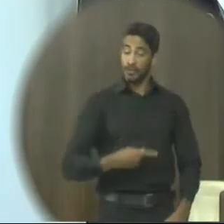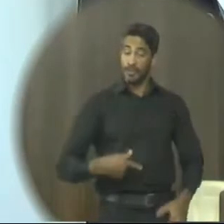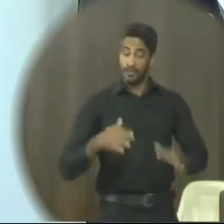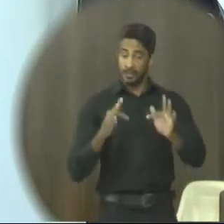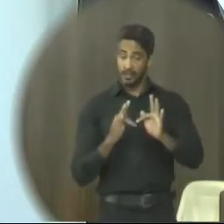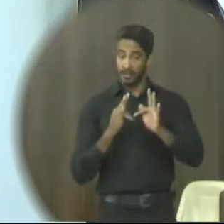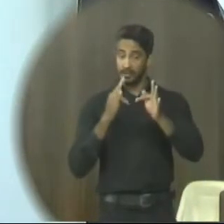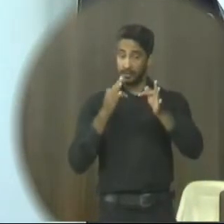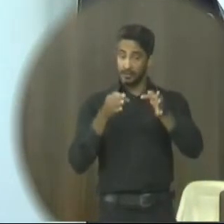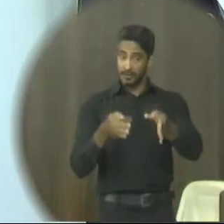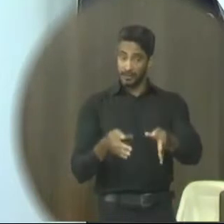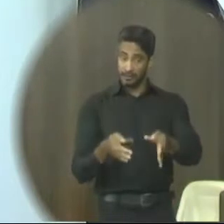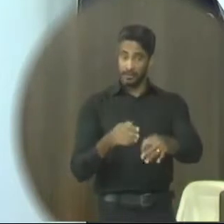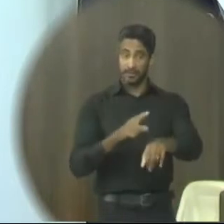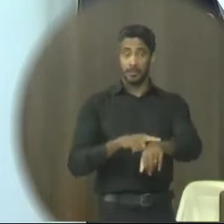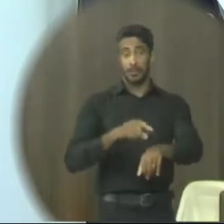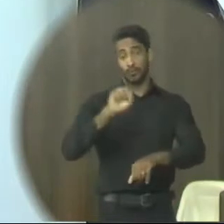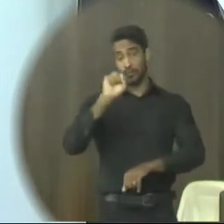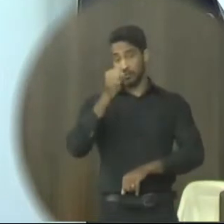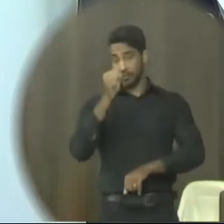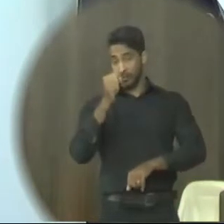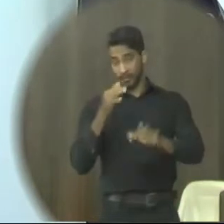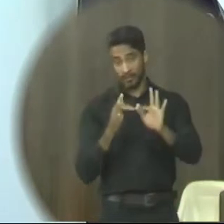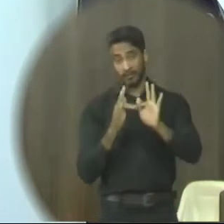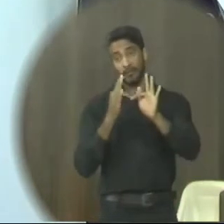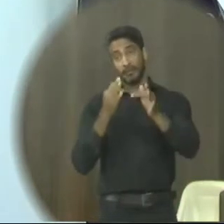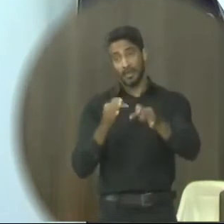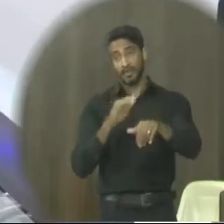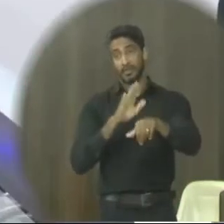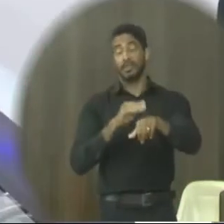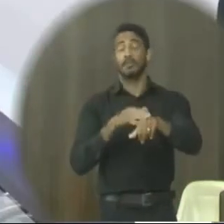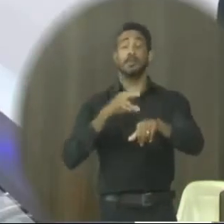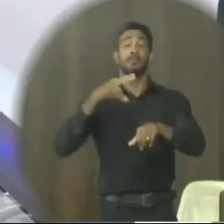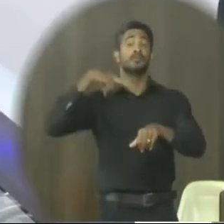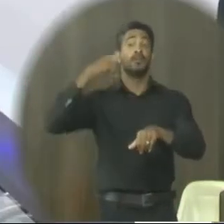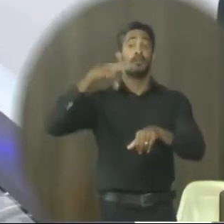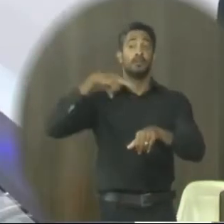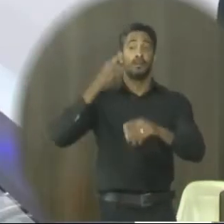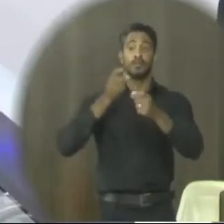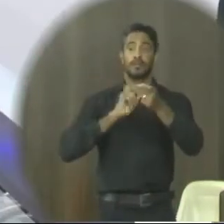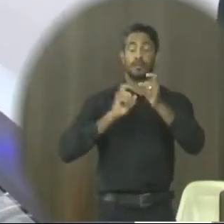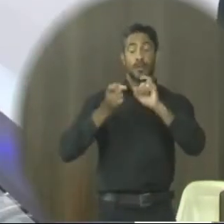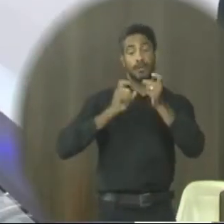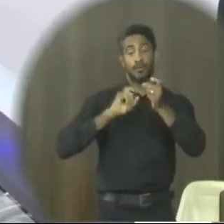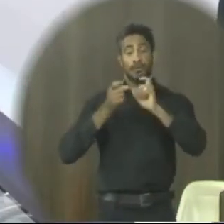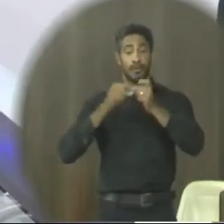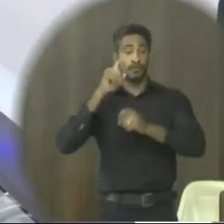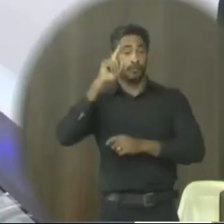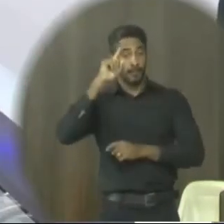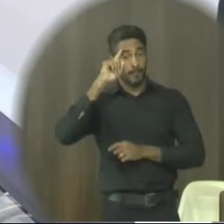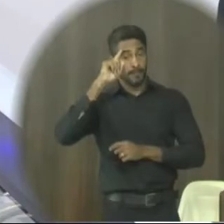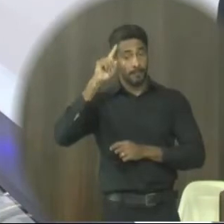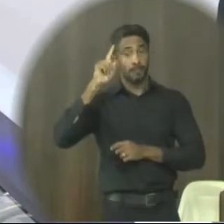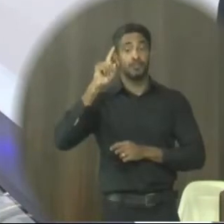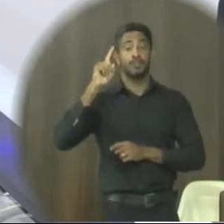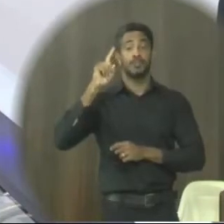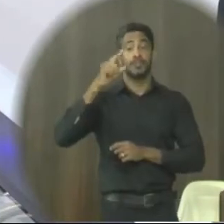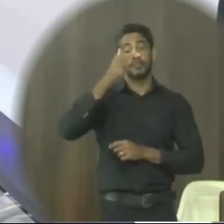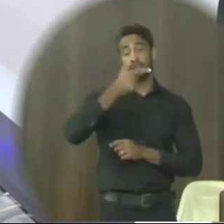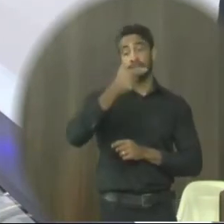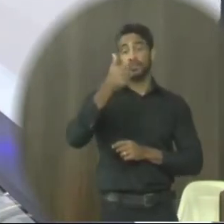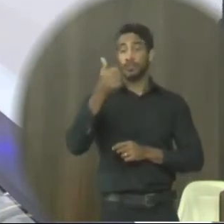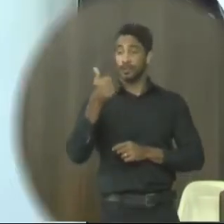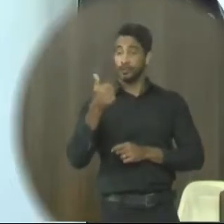às 20 horas, convocando os vereadores para as ordinárias de deliberativa, acontecendo no dia